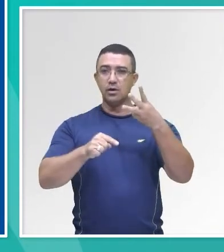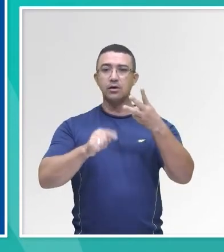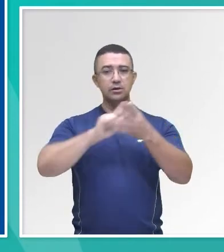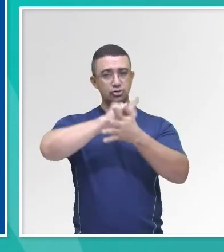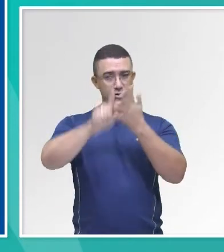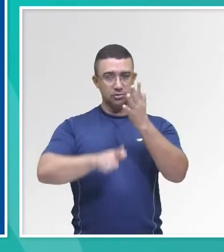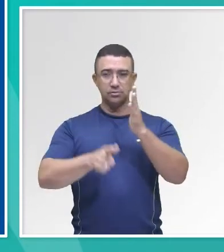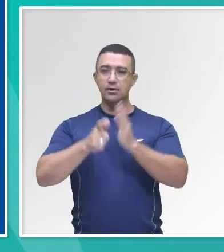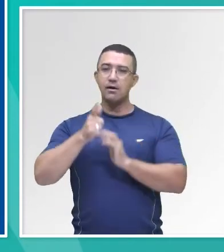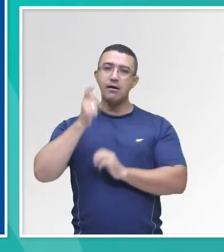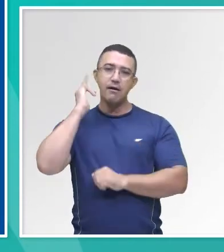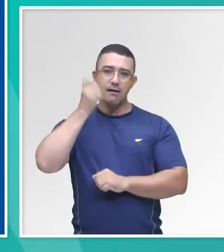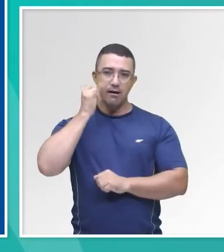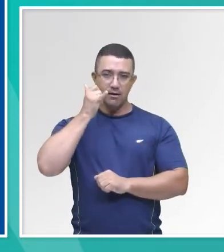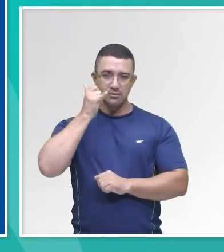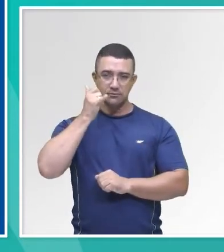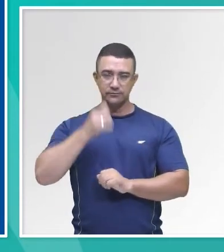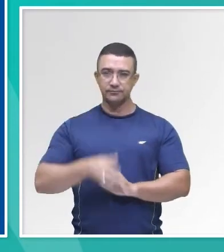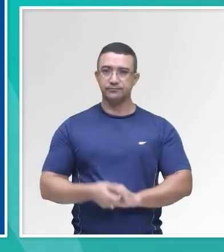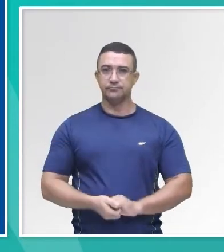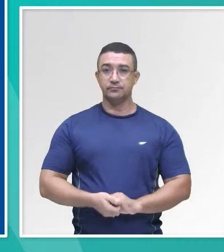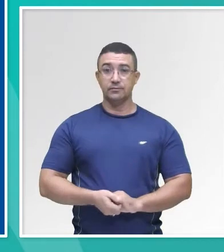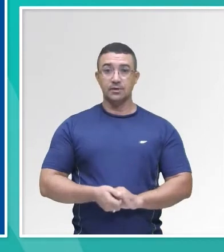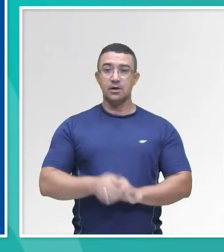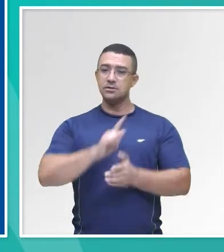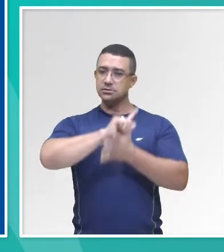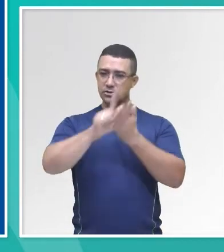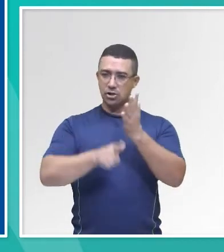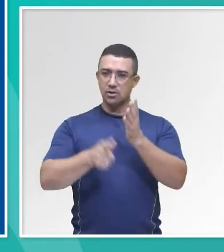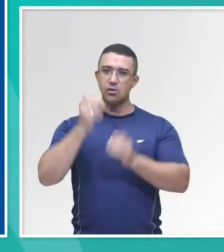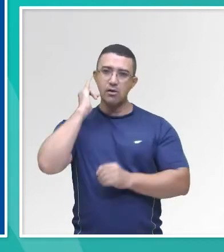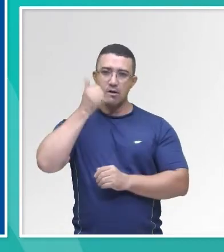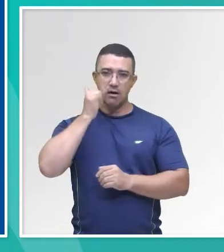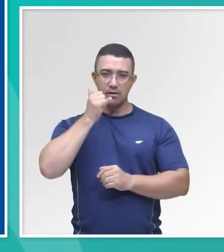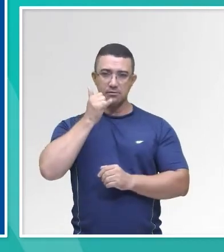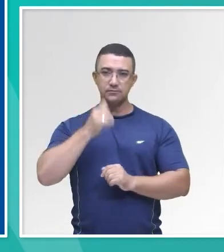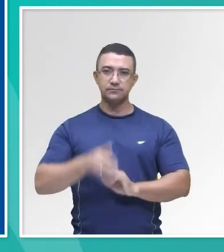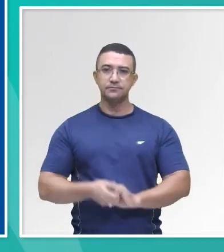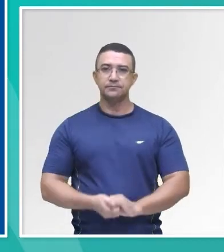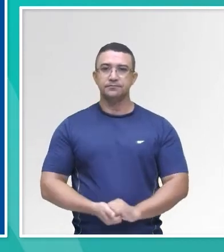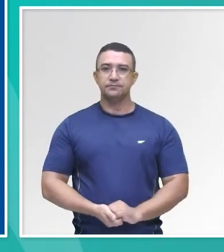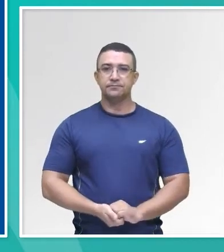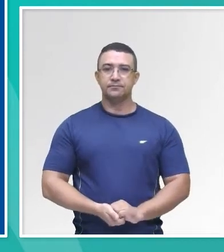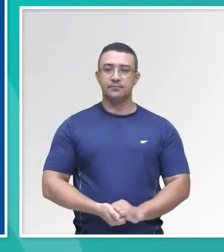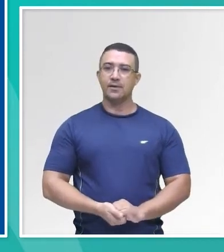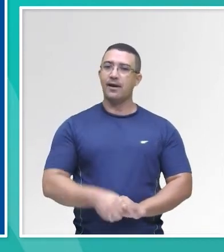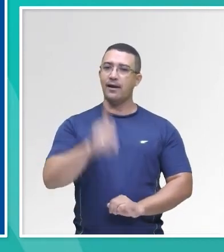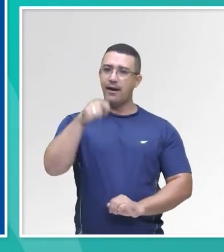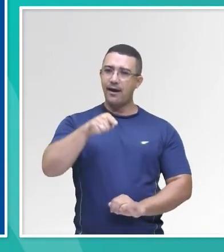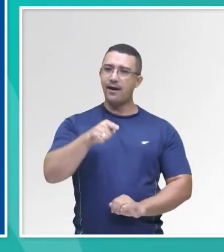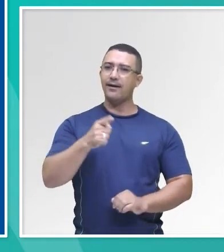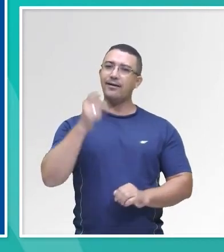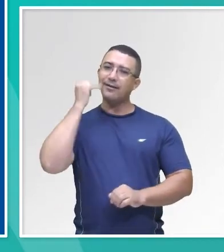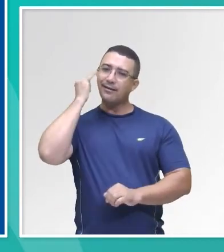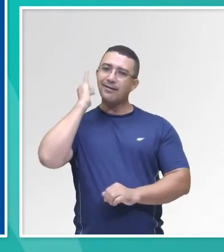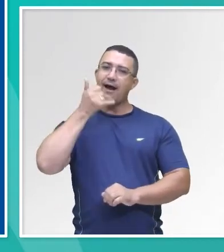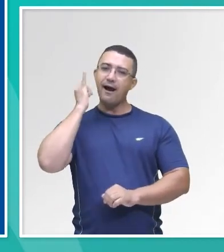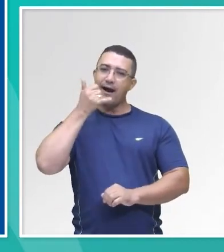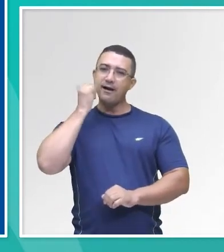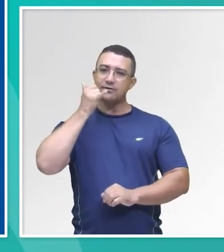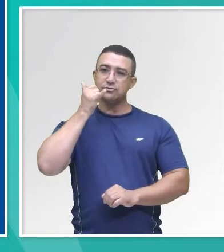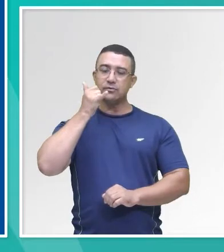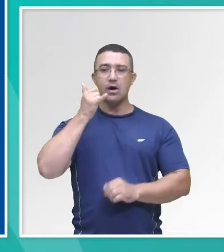já está dizendo, gênero narrativo, né? É uma narrativa. Há